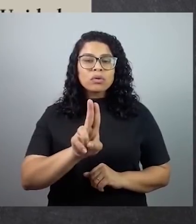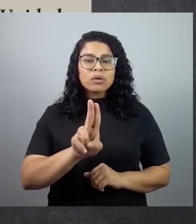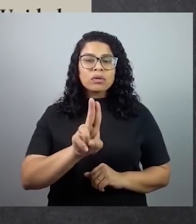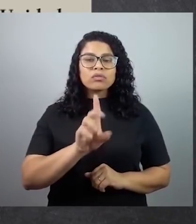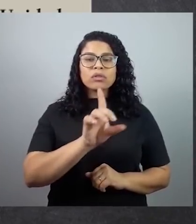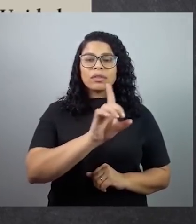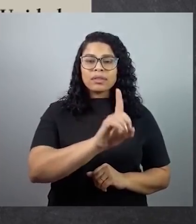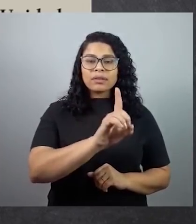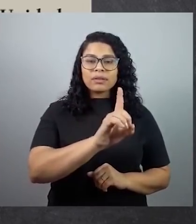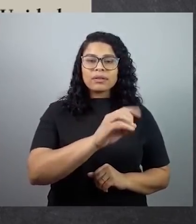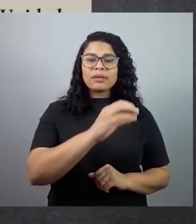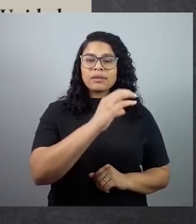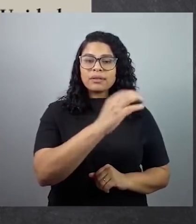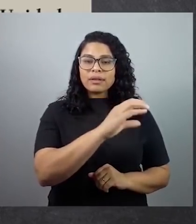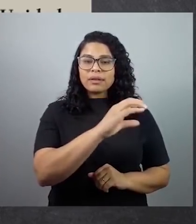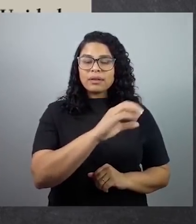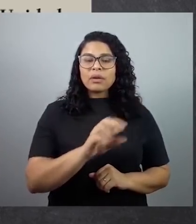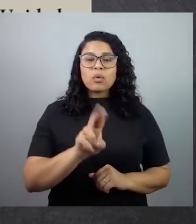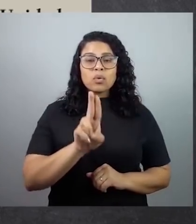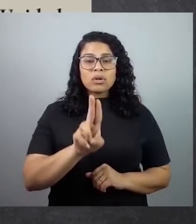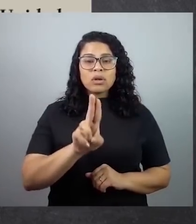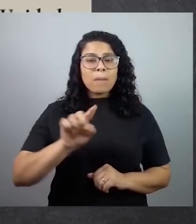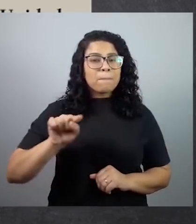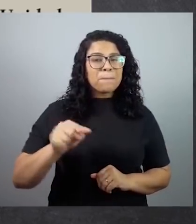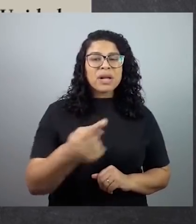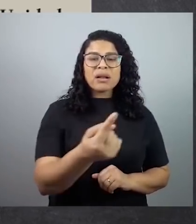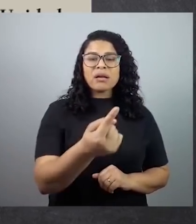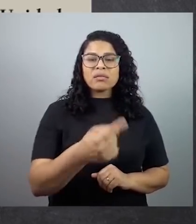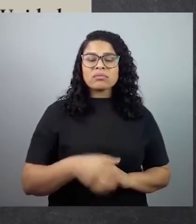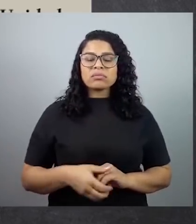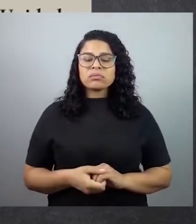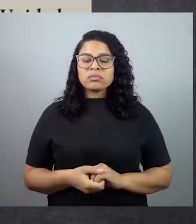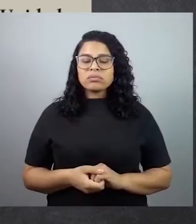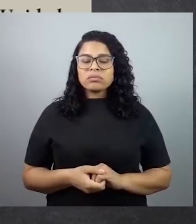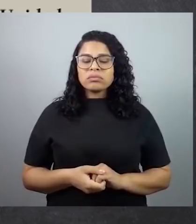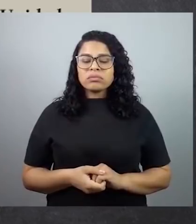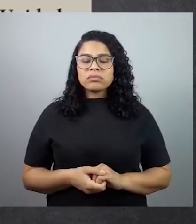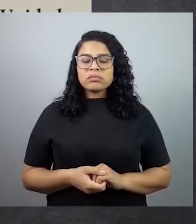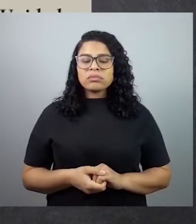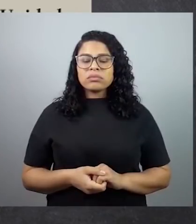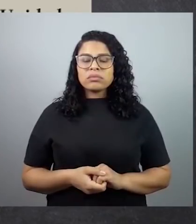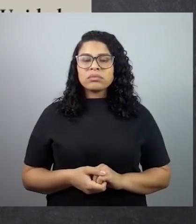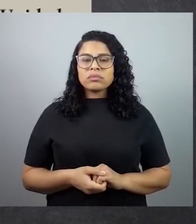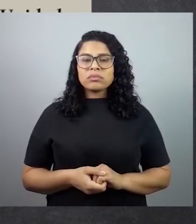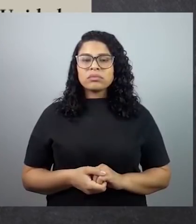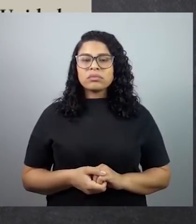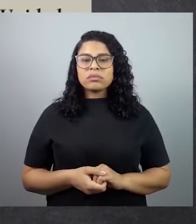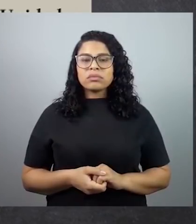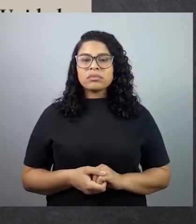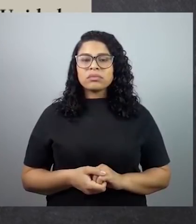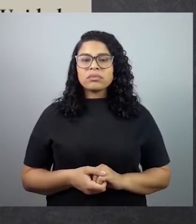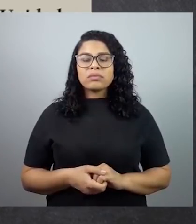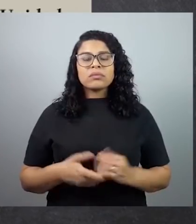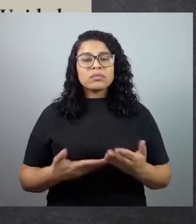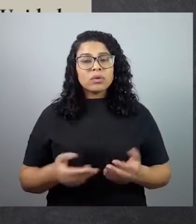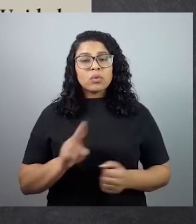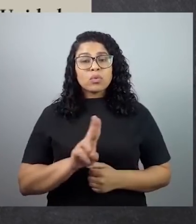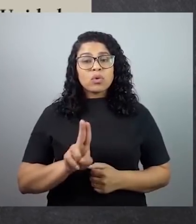estamos na ordem das unidades da classe dos milhares. Então, nós chamamos de unidades de